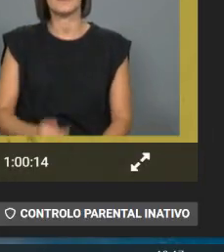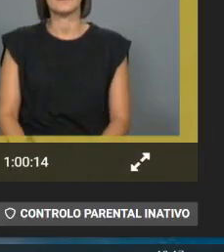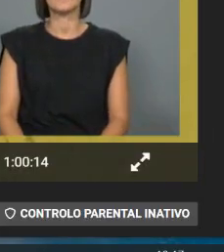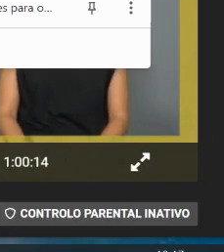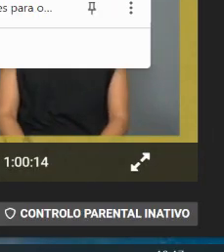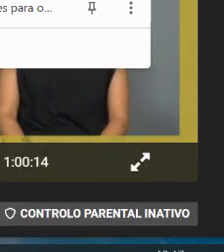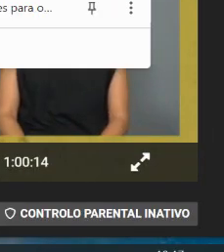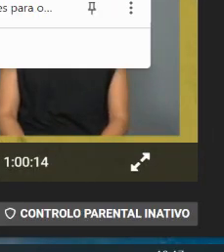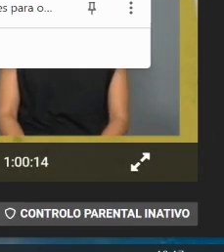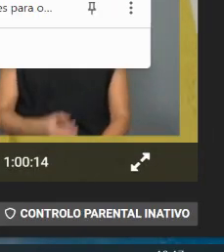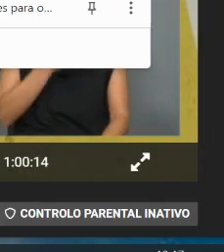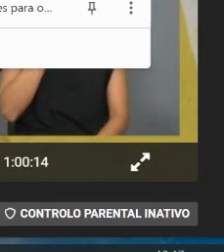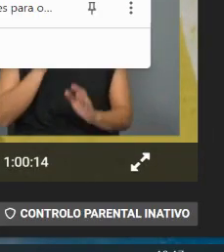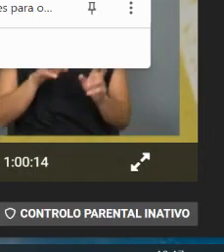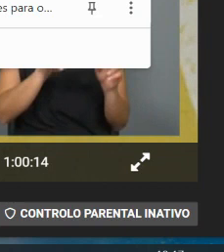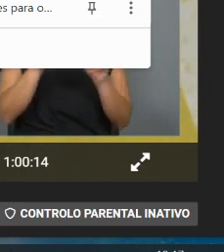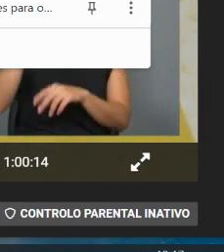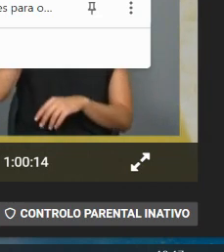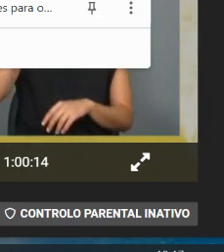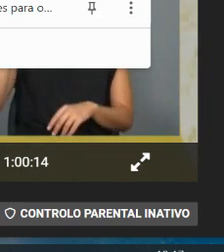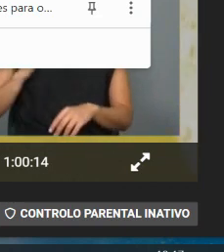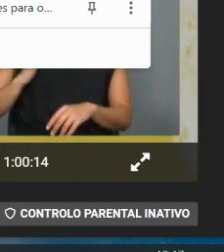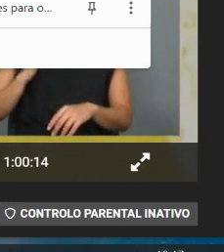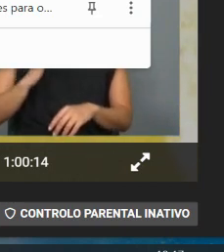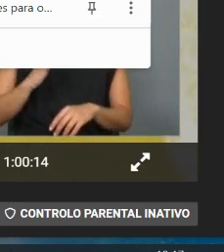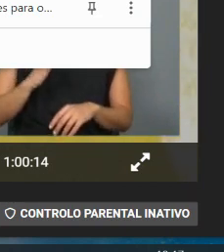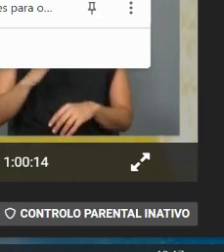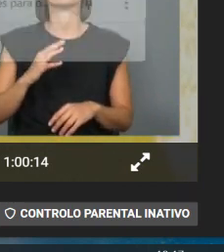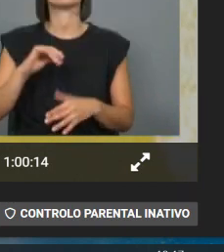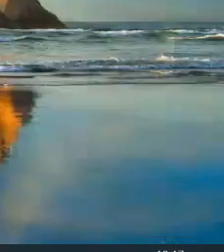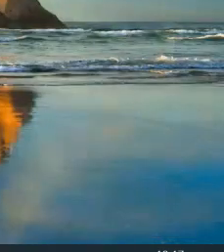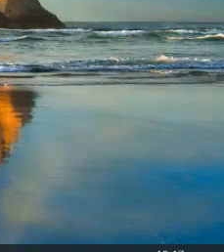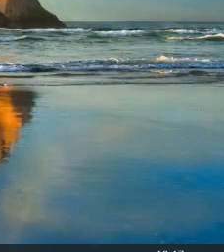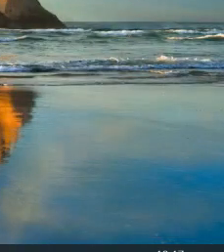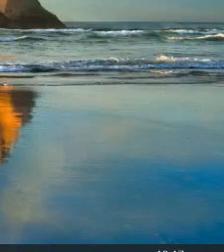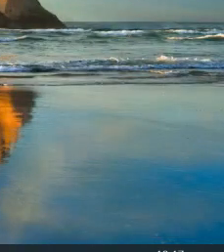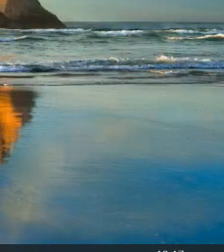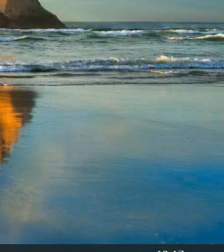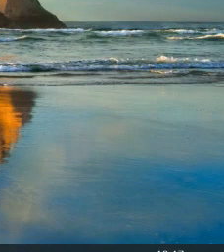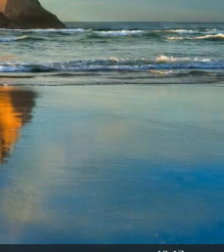Obrigado. Falámos aqui da questão dos militares. Na América Latina, os regimes.